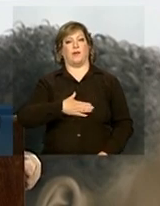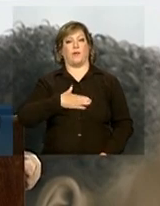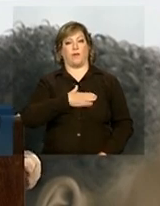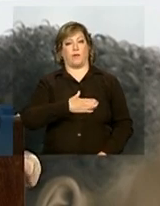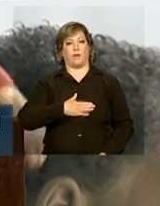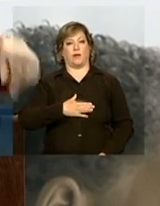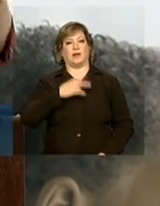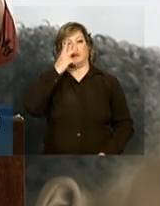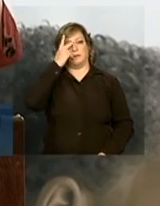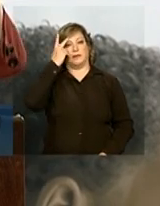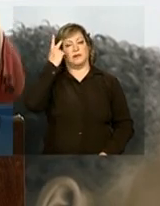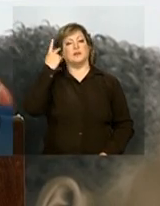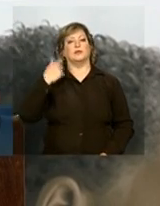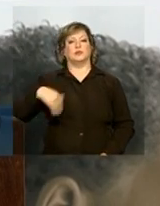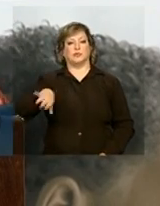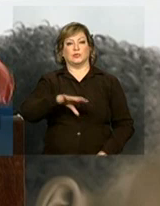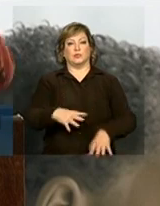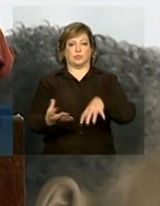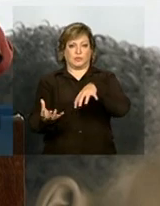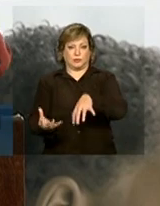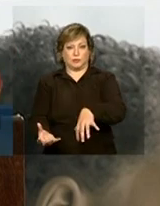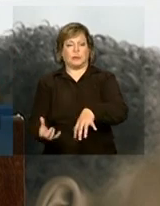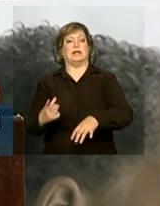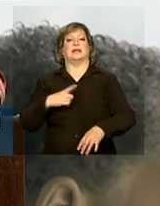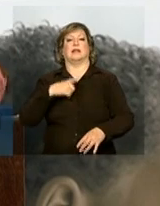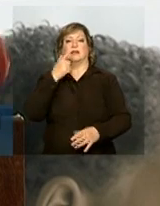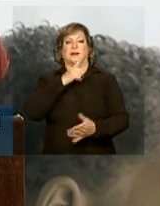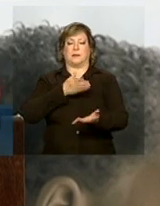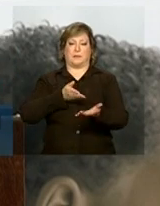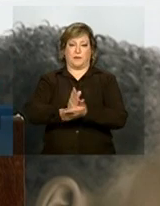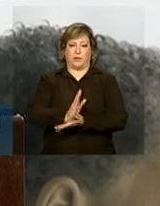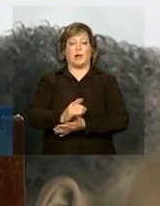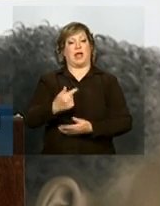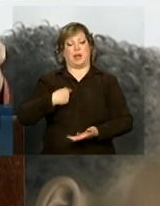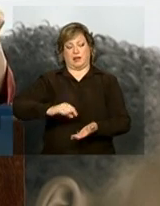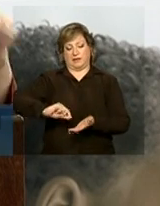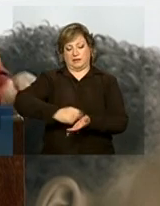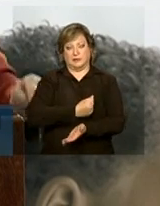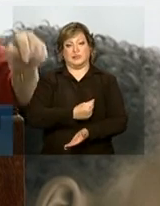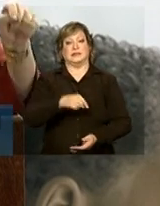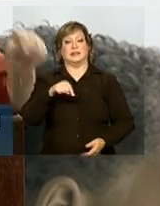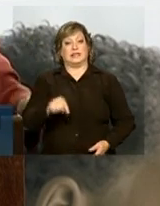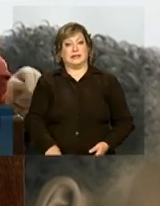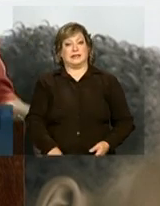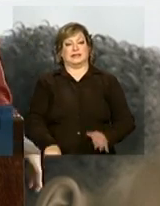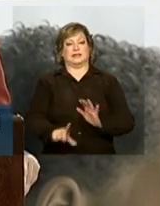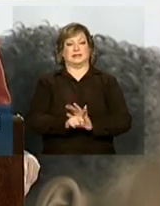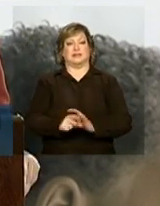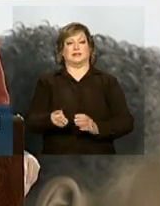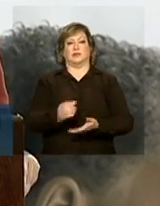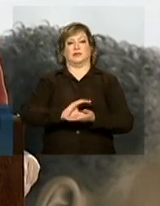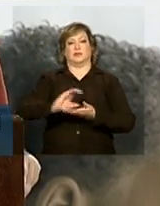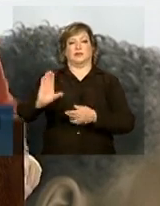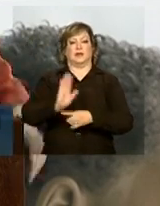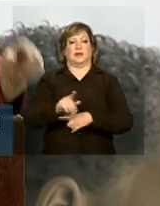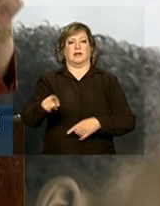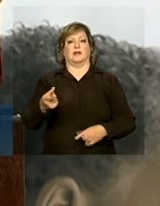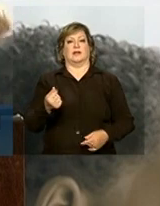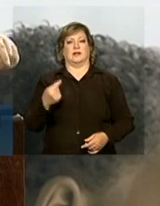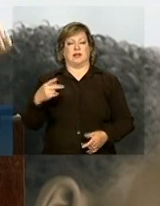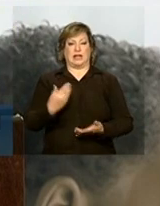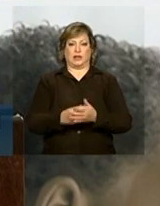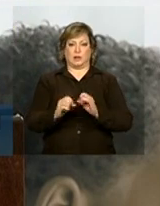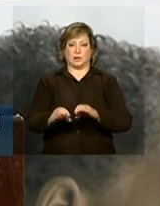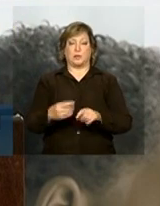Congresso Nacional tenha aprovado e eu tenha sancionado esses recursos para a educação,